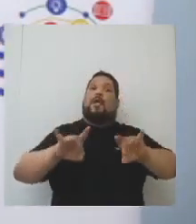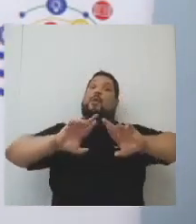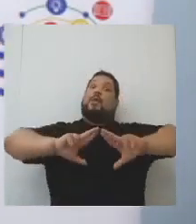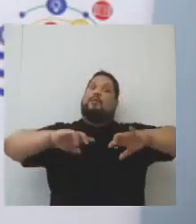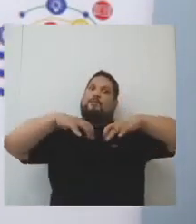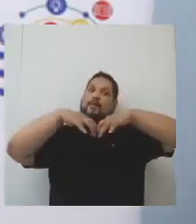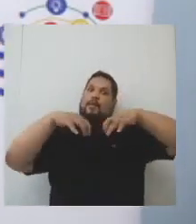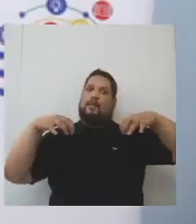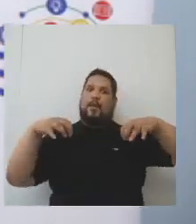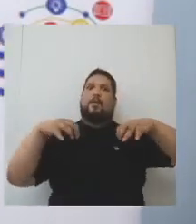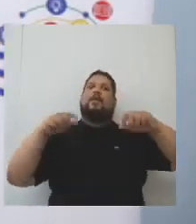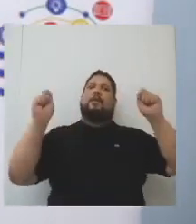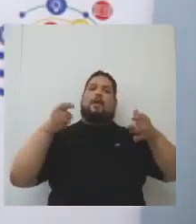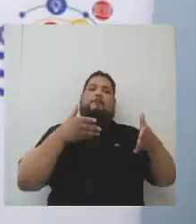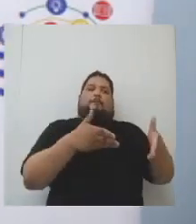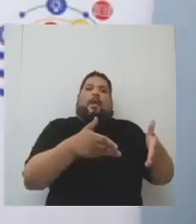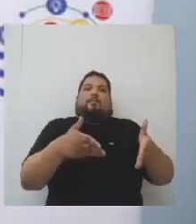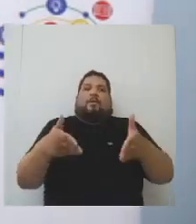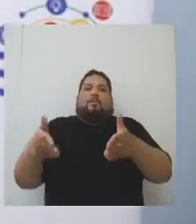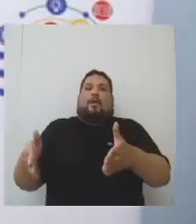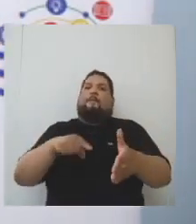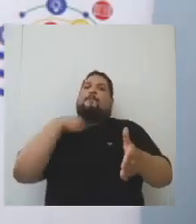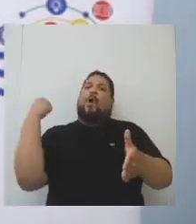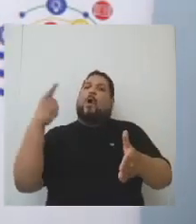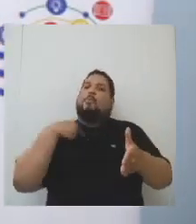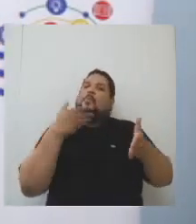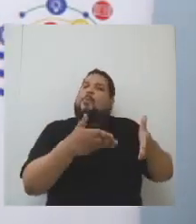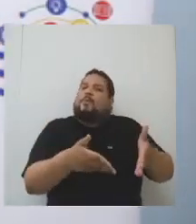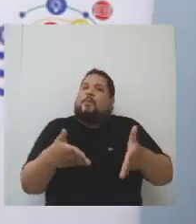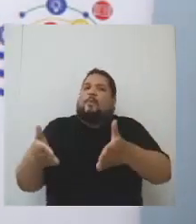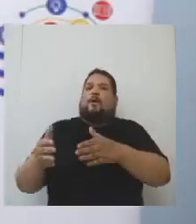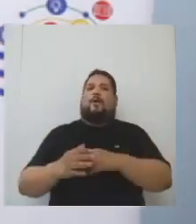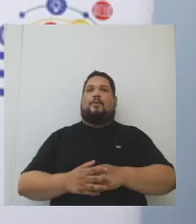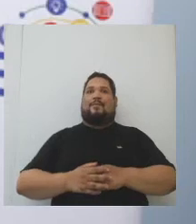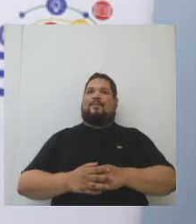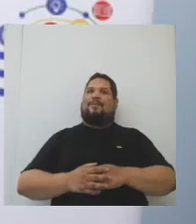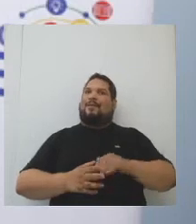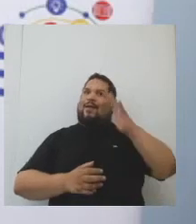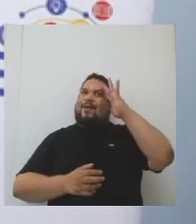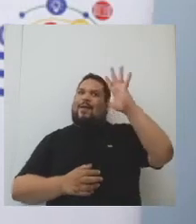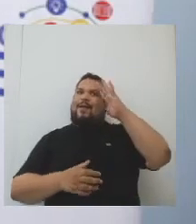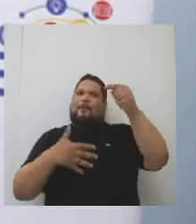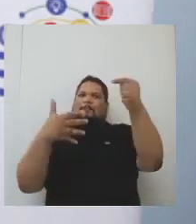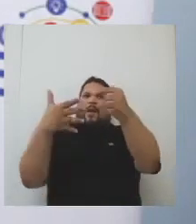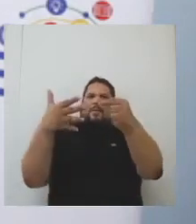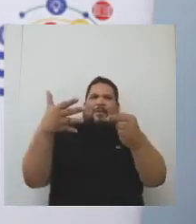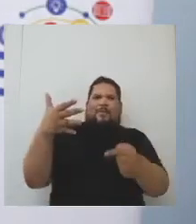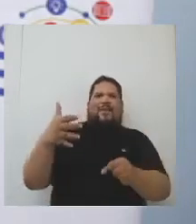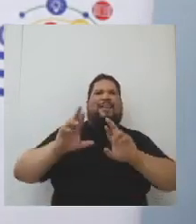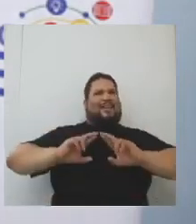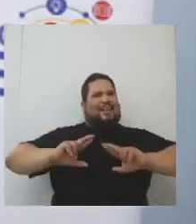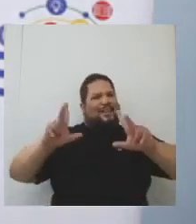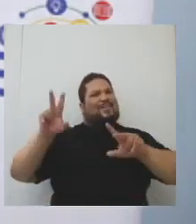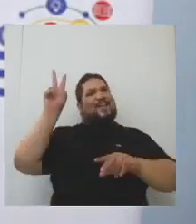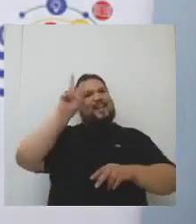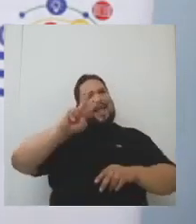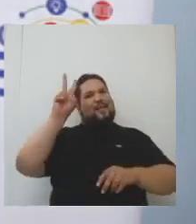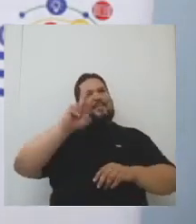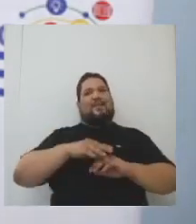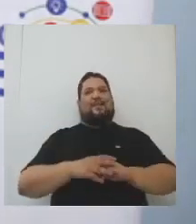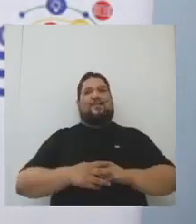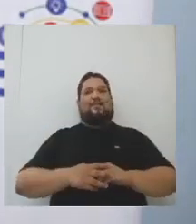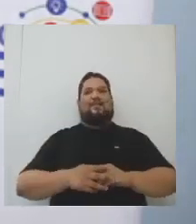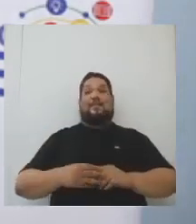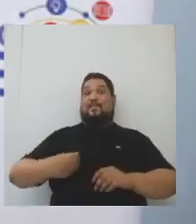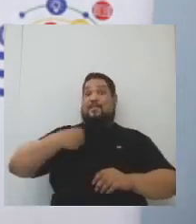separado até mesmo para o sepultamento de seus mortos. Então imaginemos, gente, foram muitas coisas, né, que tivemos aí com a presença inglesa